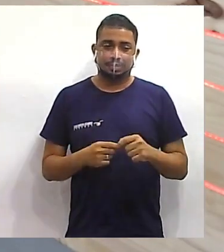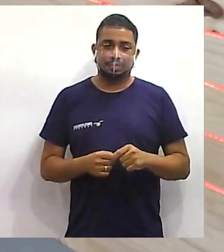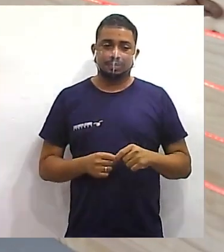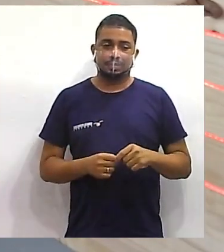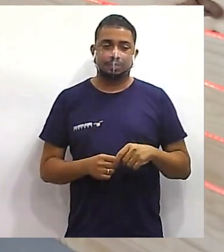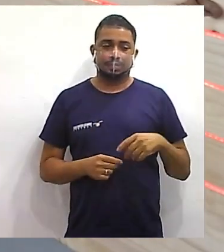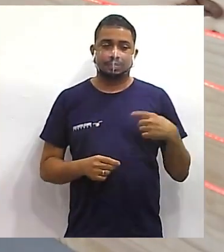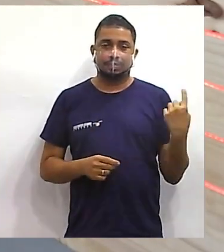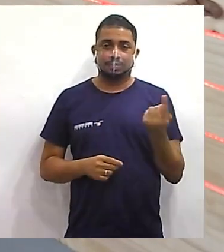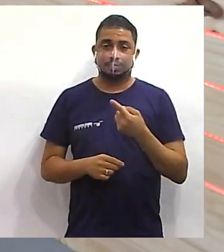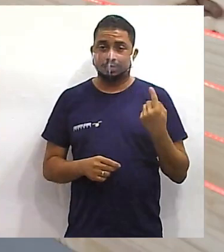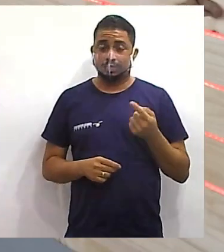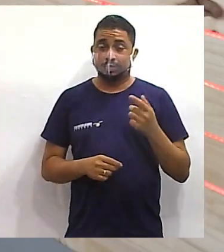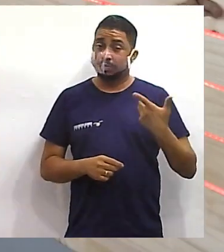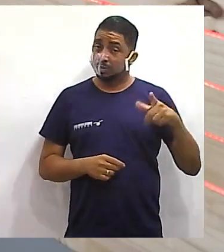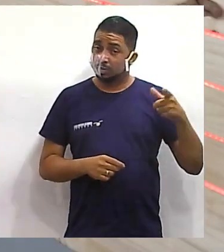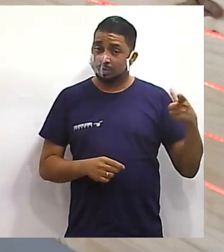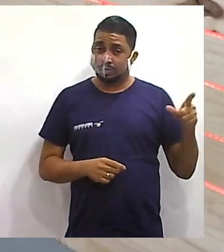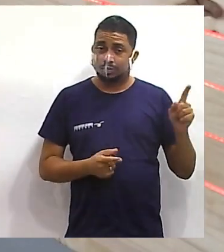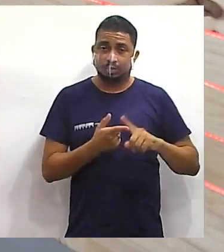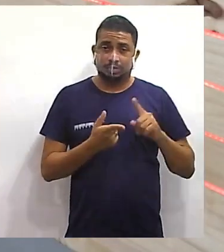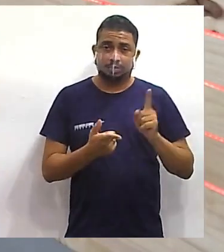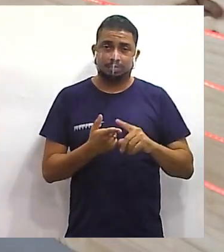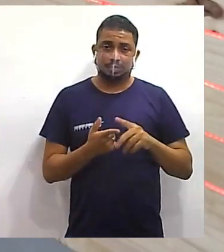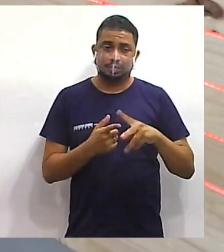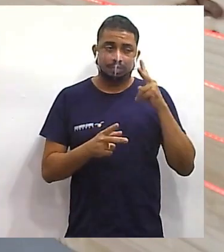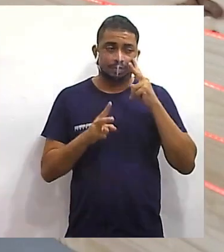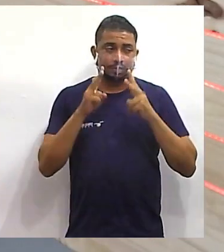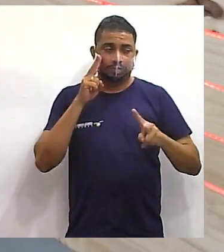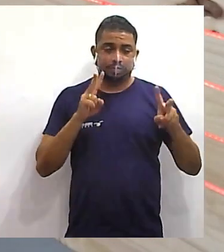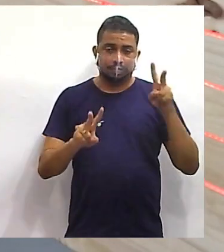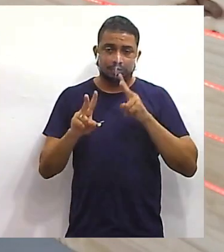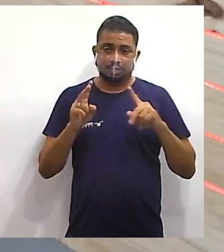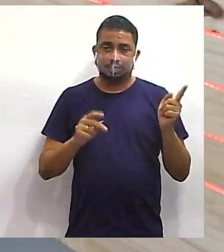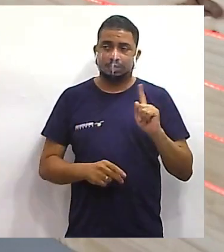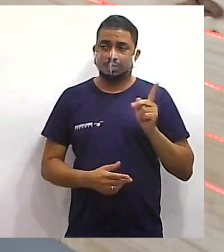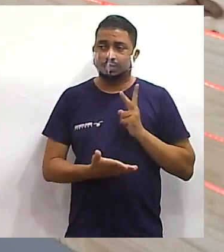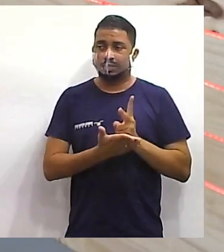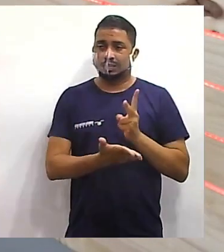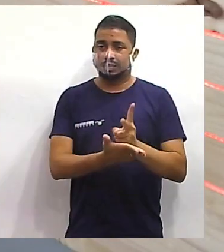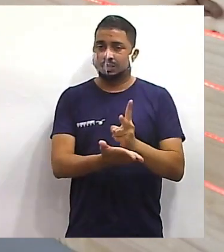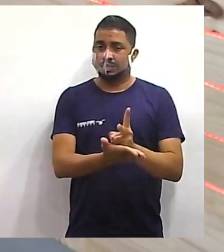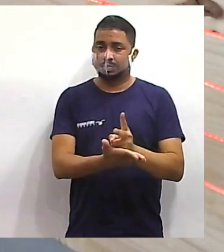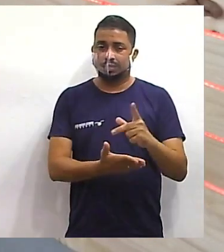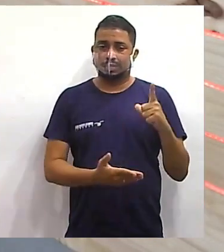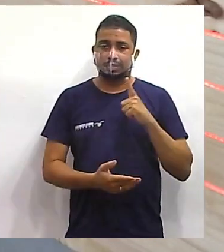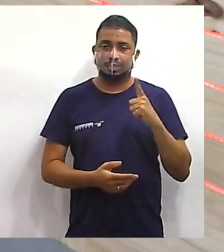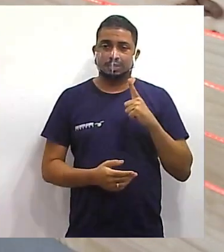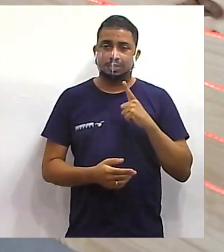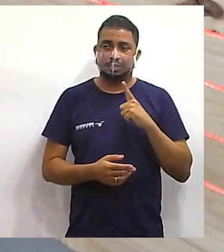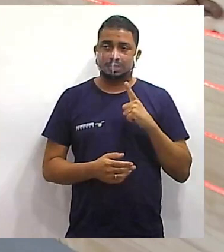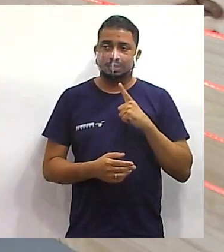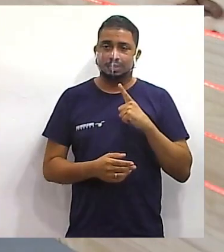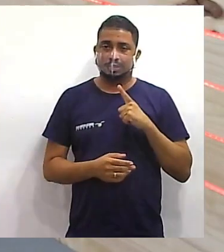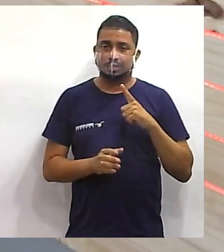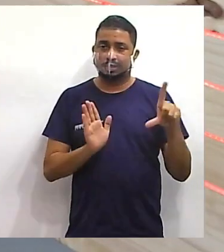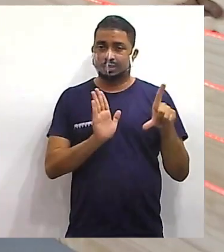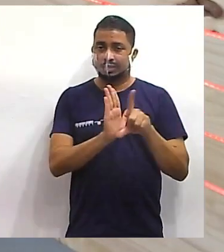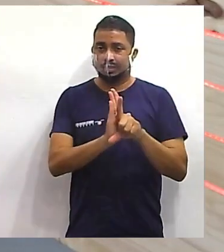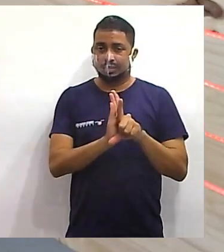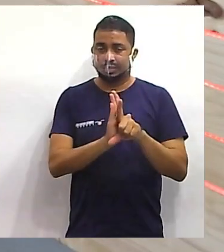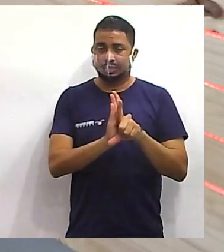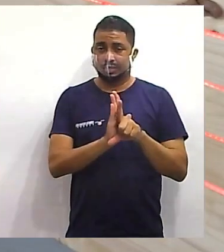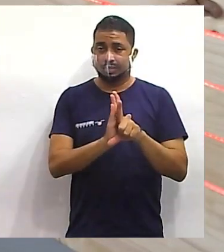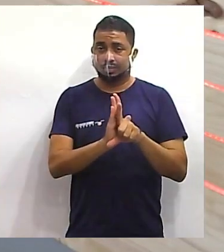outros órgãos, né? Mas o que a gente vê nem sempre é o que está, né, na legislação.